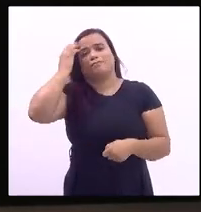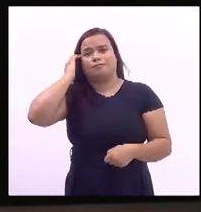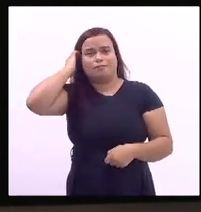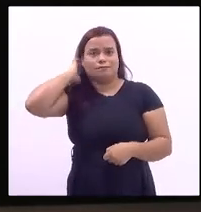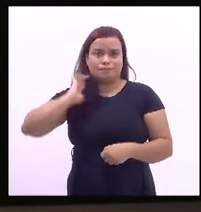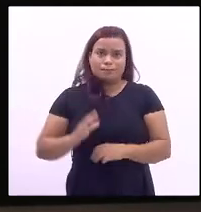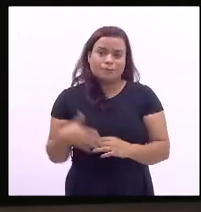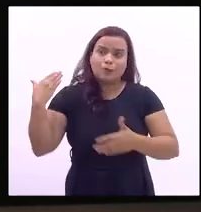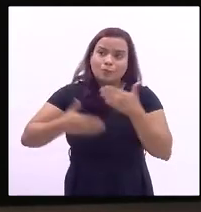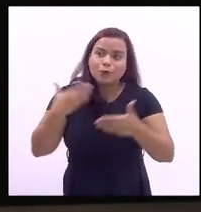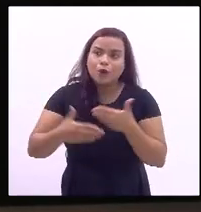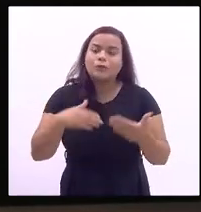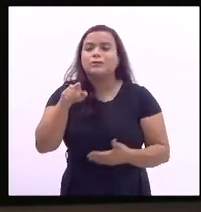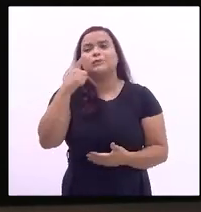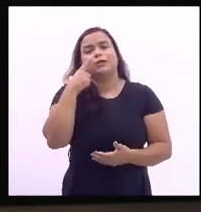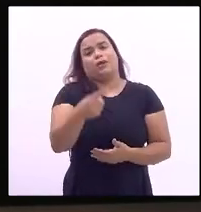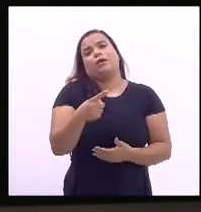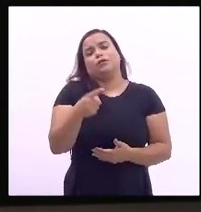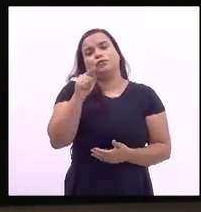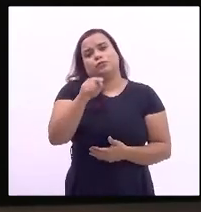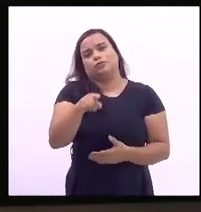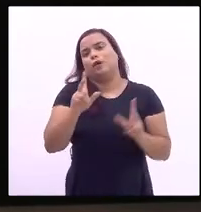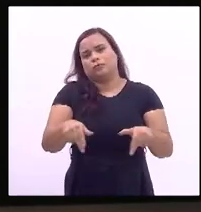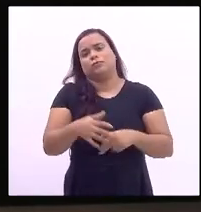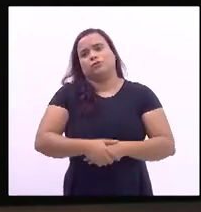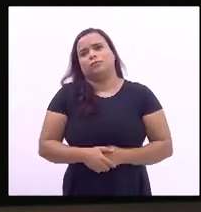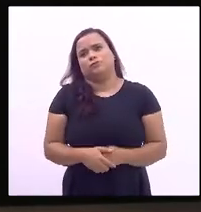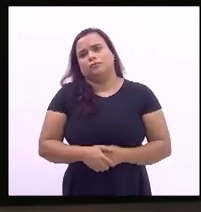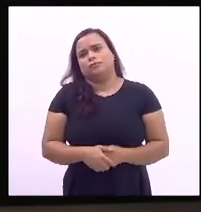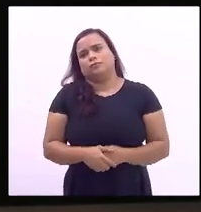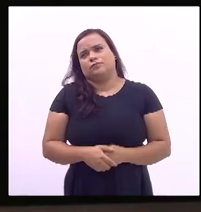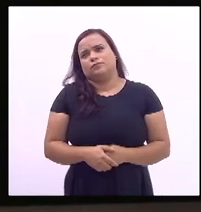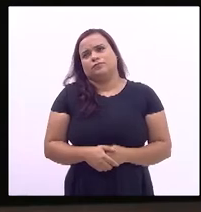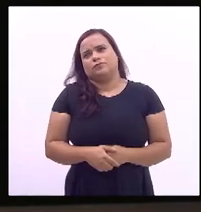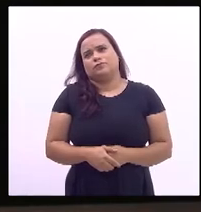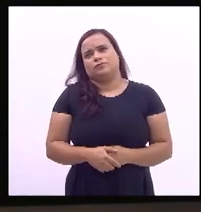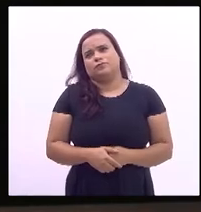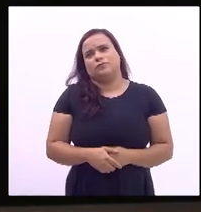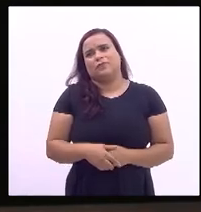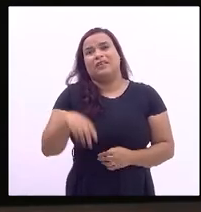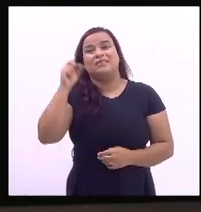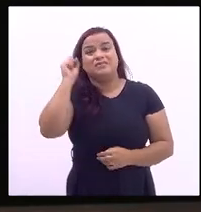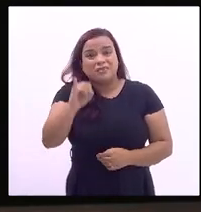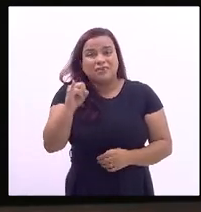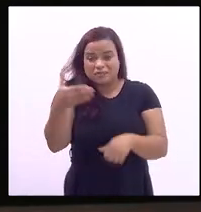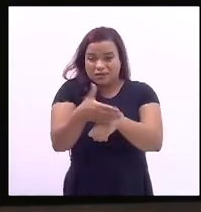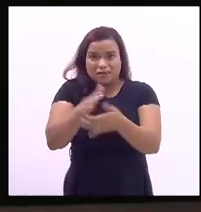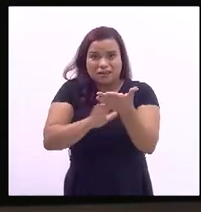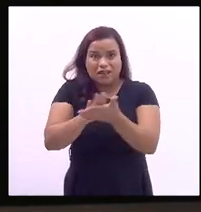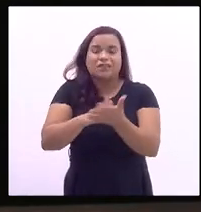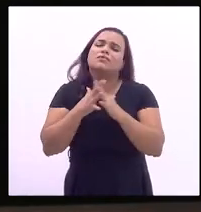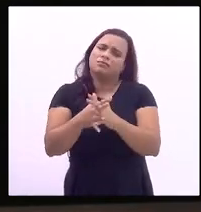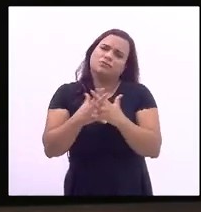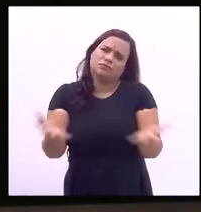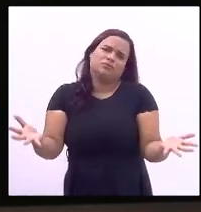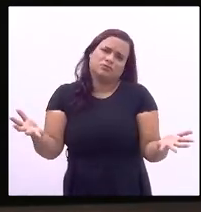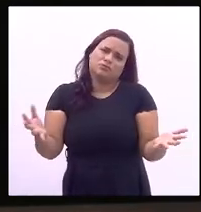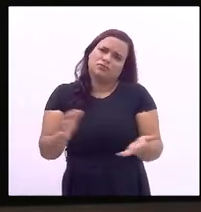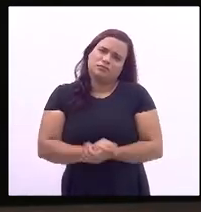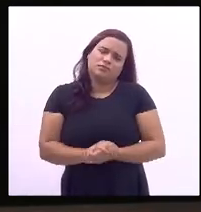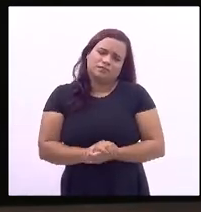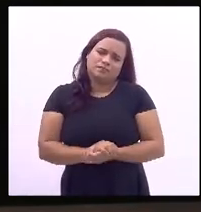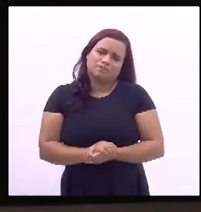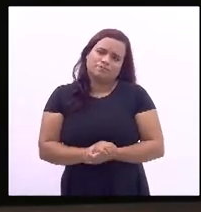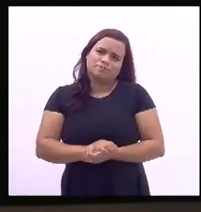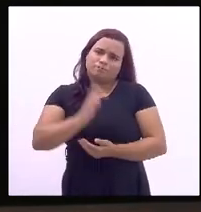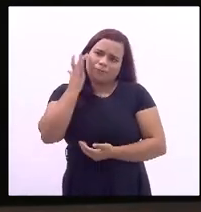no processo deste senão fica a coisa complicada entendeu então eu acho que